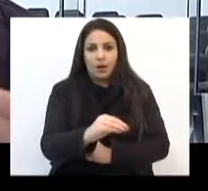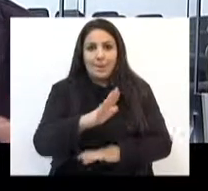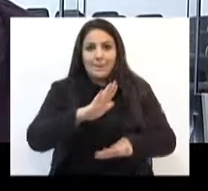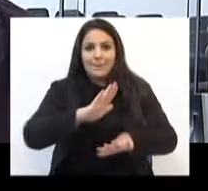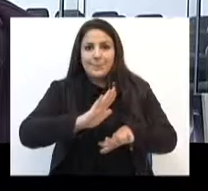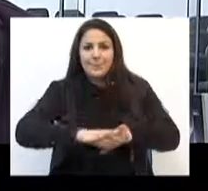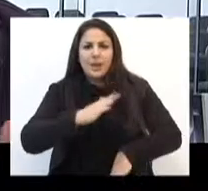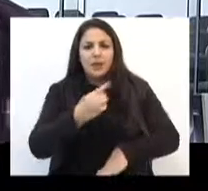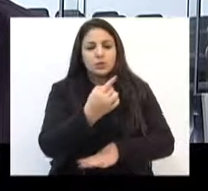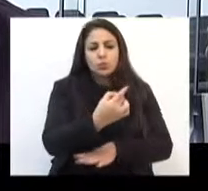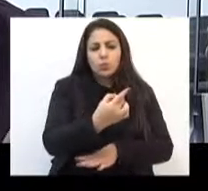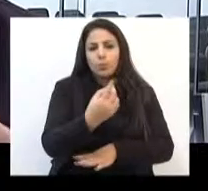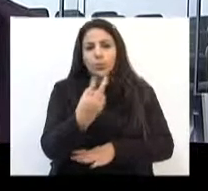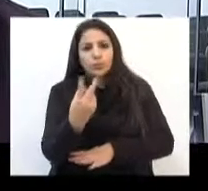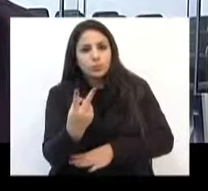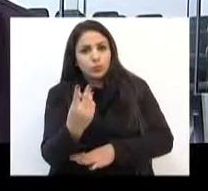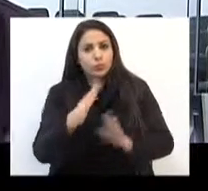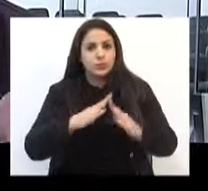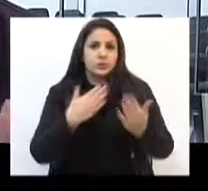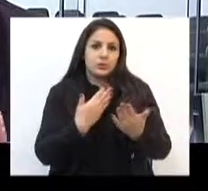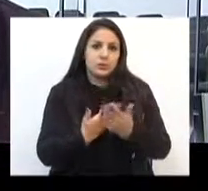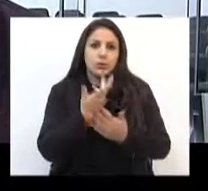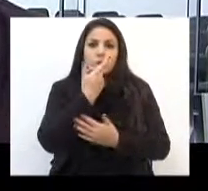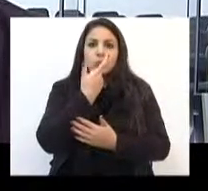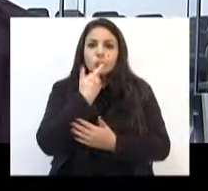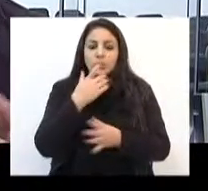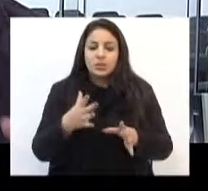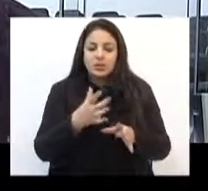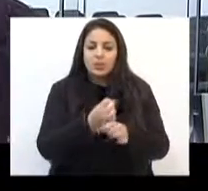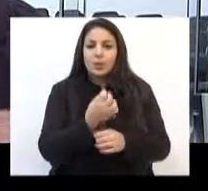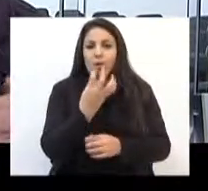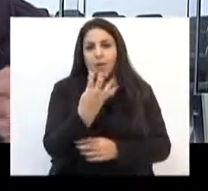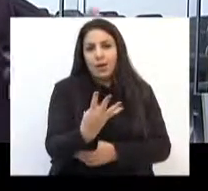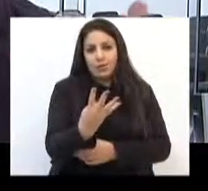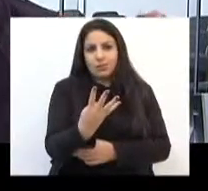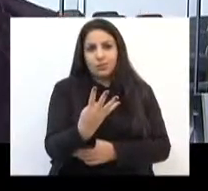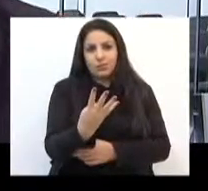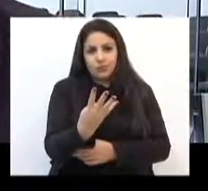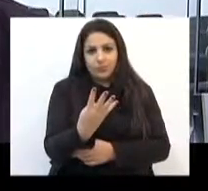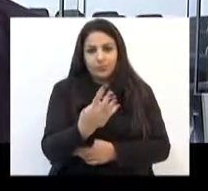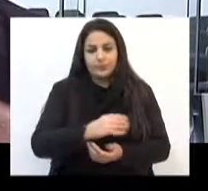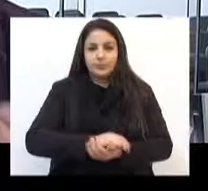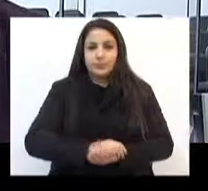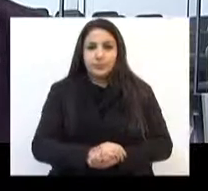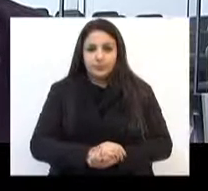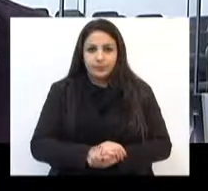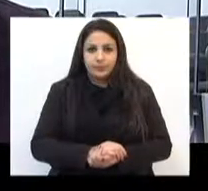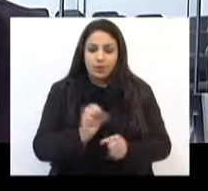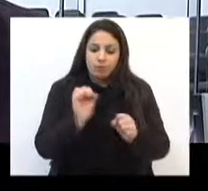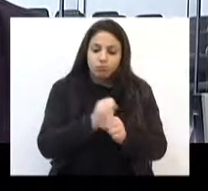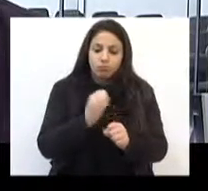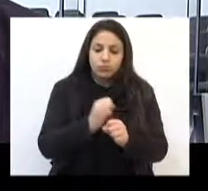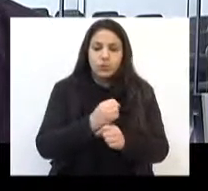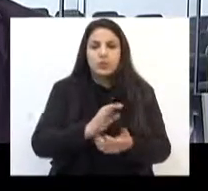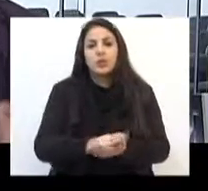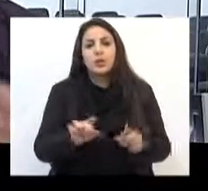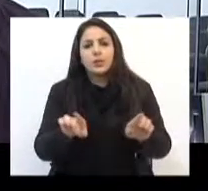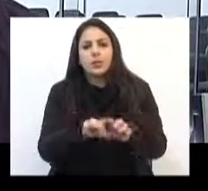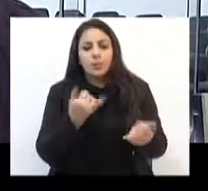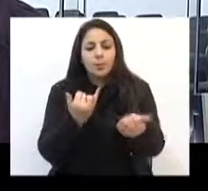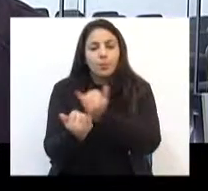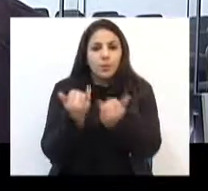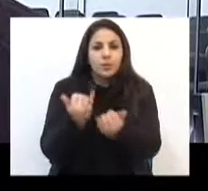ela deve estar constada na LDO. Ou seja, só para dar um exemplo, se na LDO existe